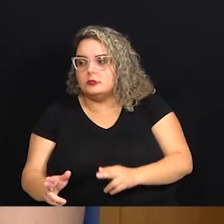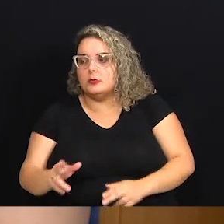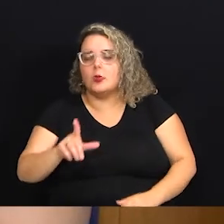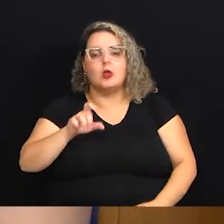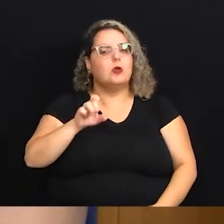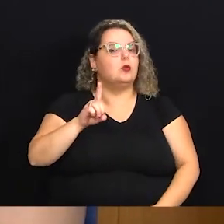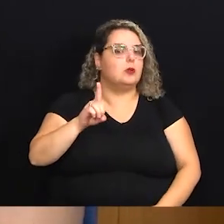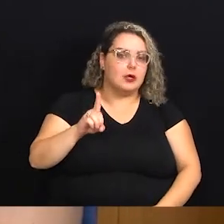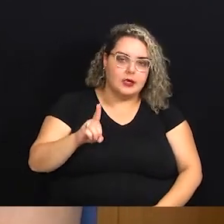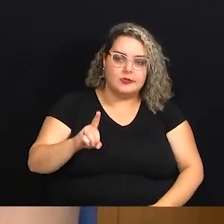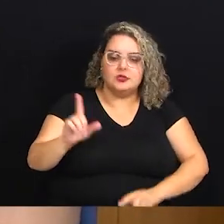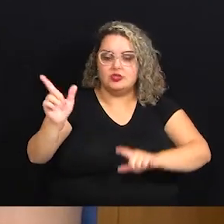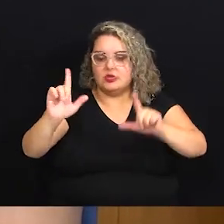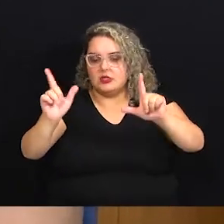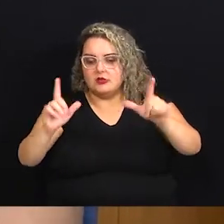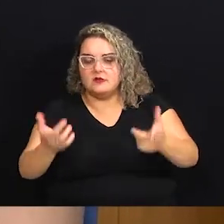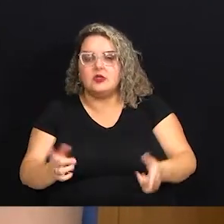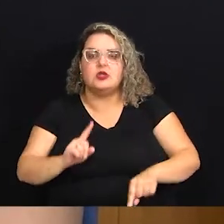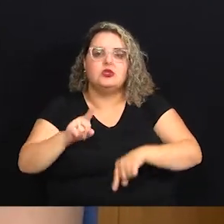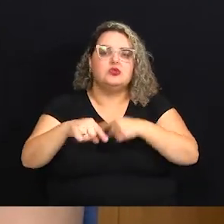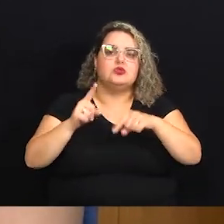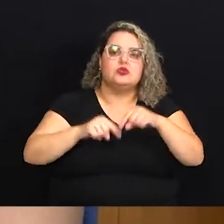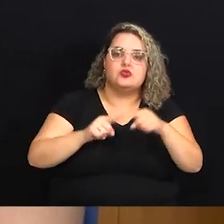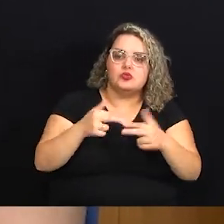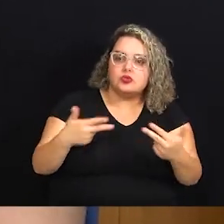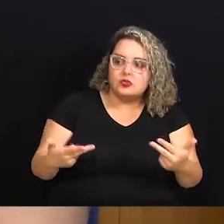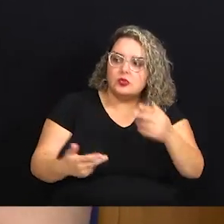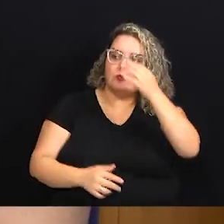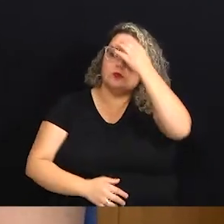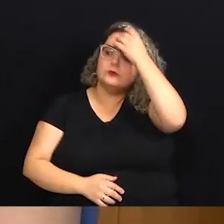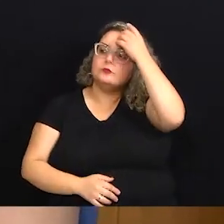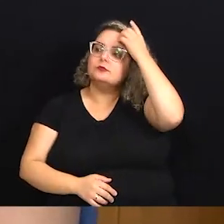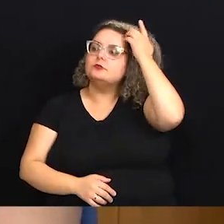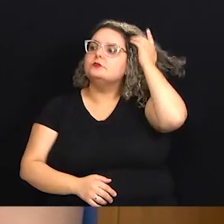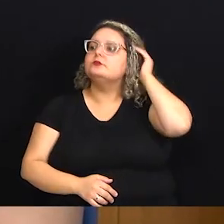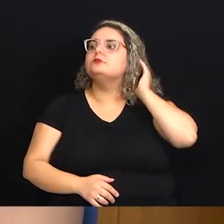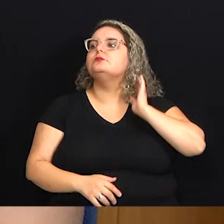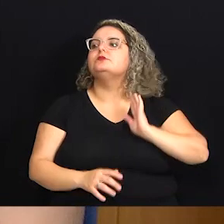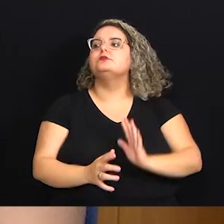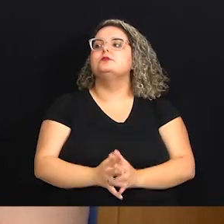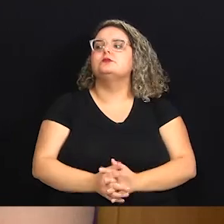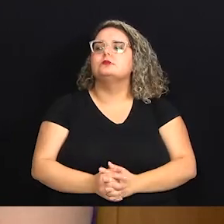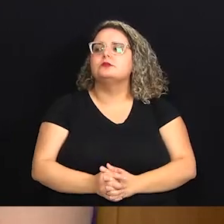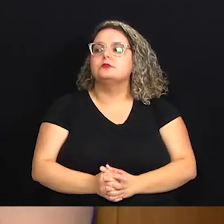mesma forma que o LED da televisão, de outros equipamentos,